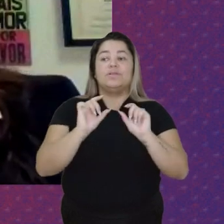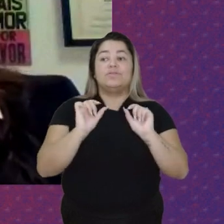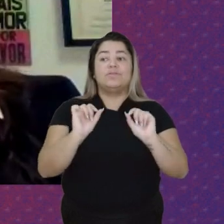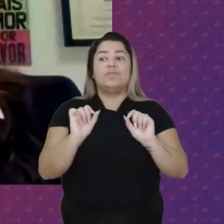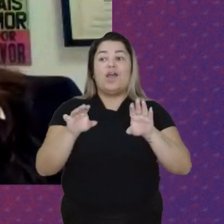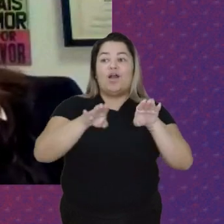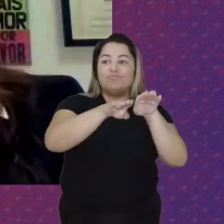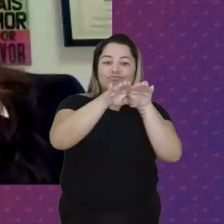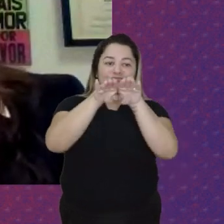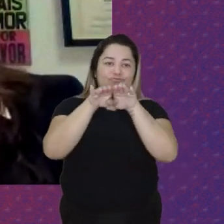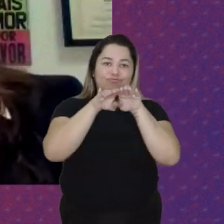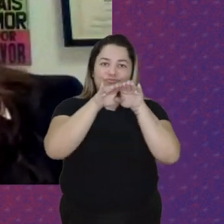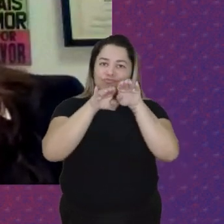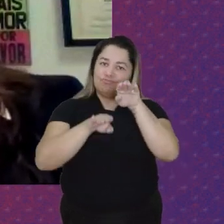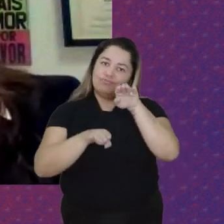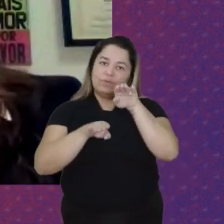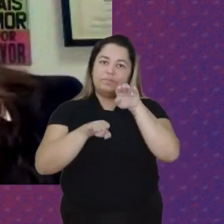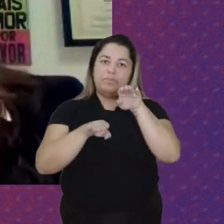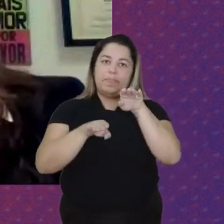uma desigualdade